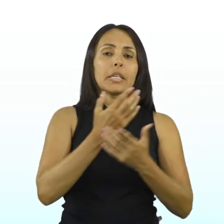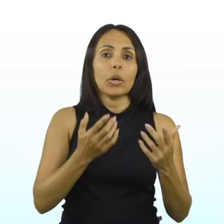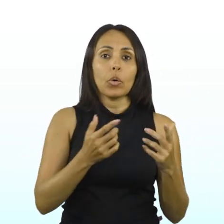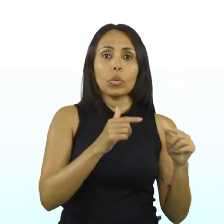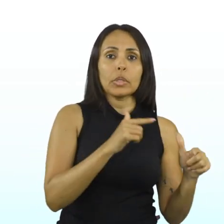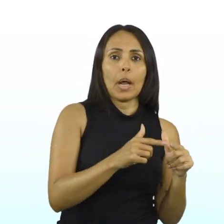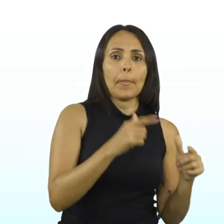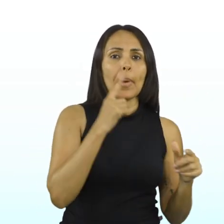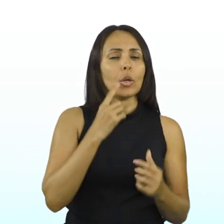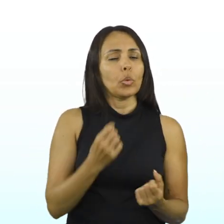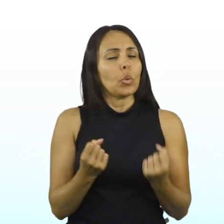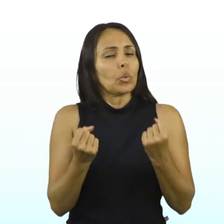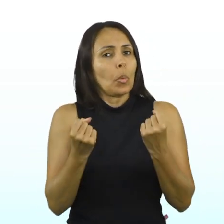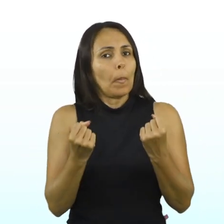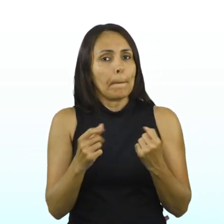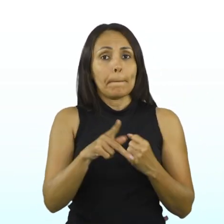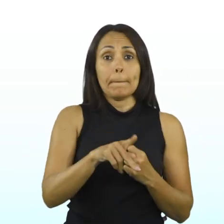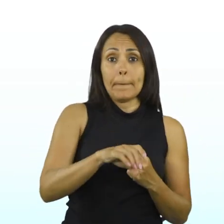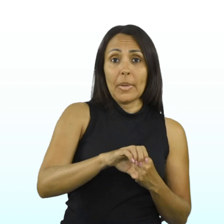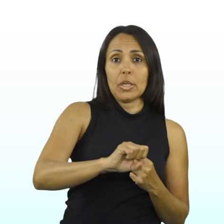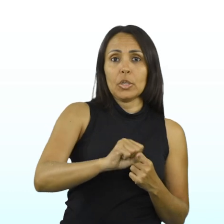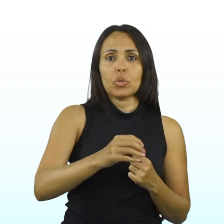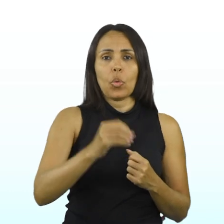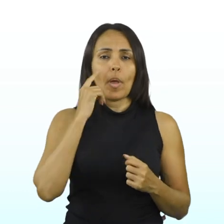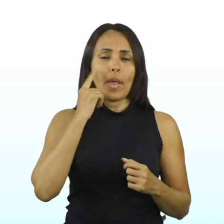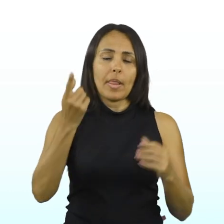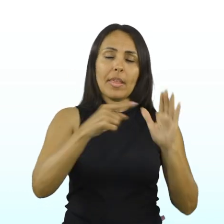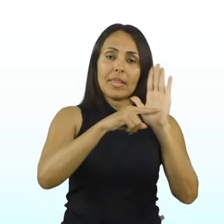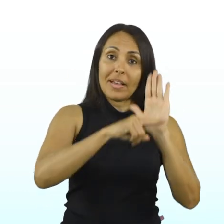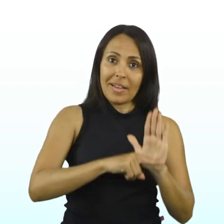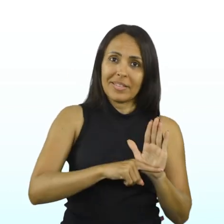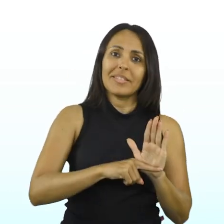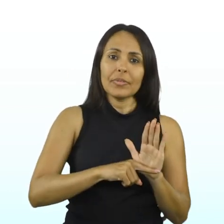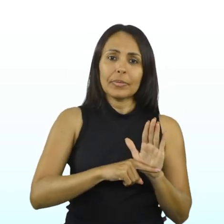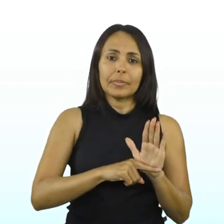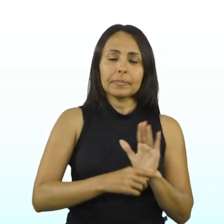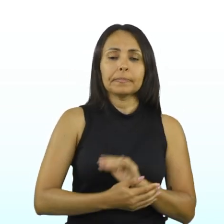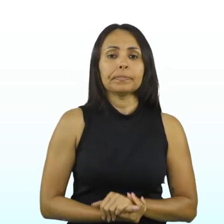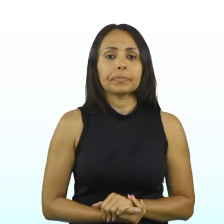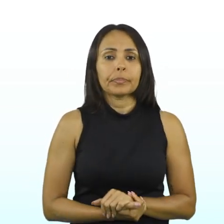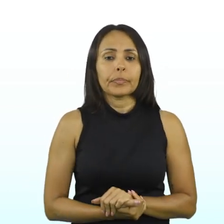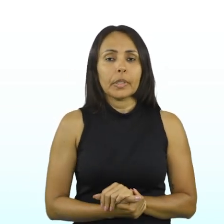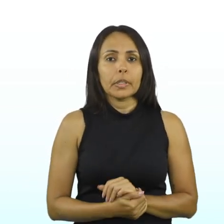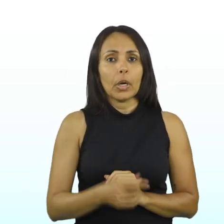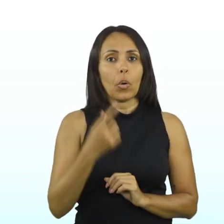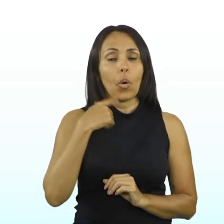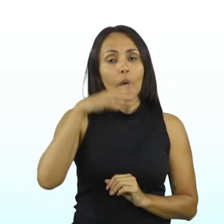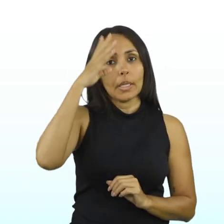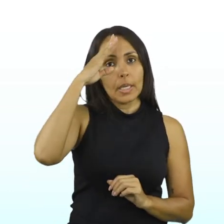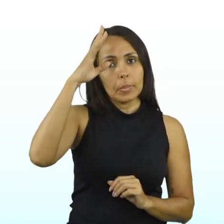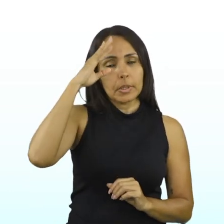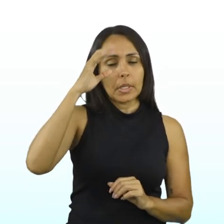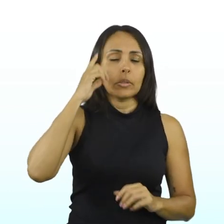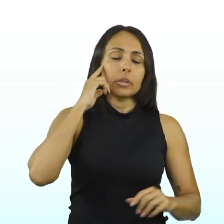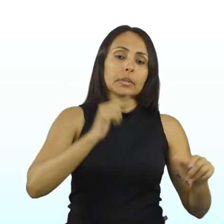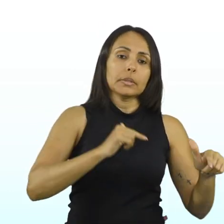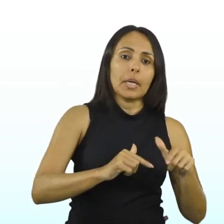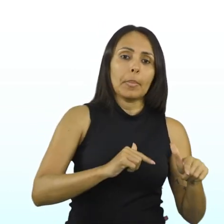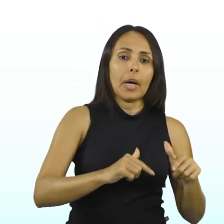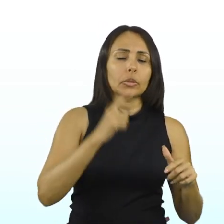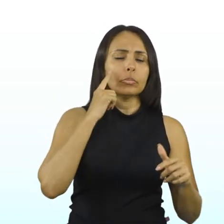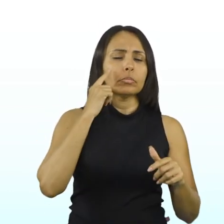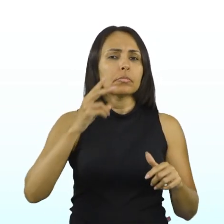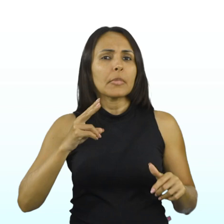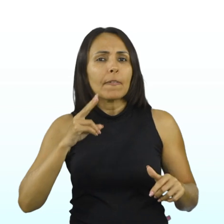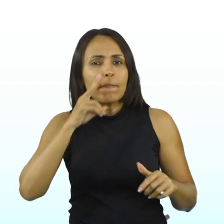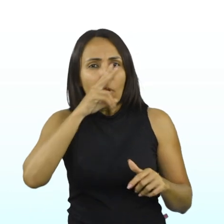trabalho do peso, ele é um trabalho negativo. Então lembre-se, você está calculando o trabalho do peso. O